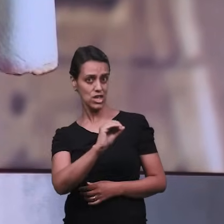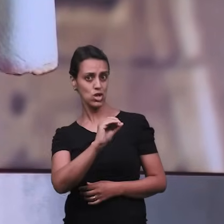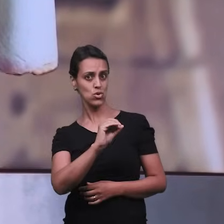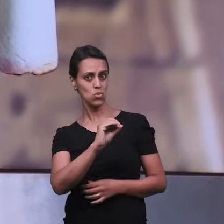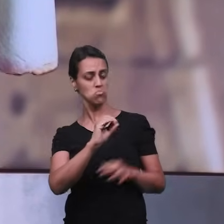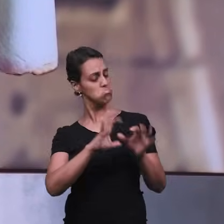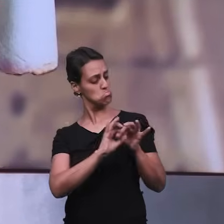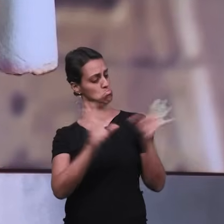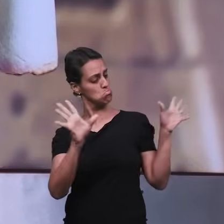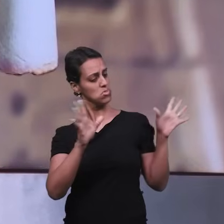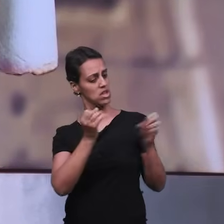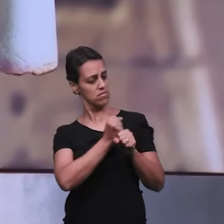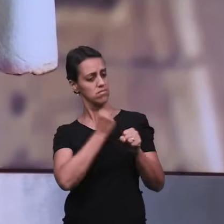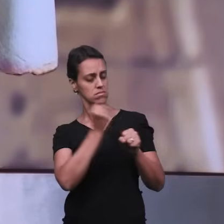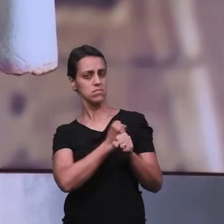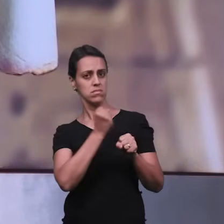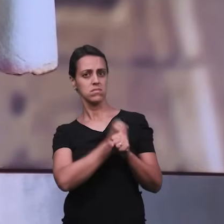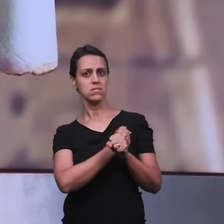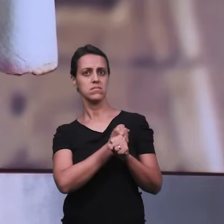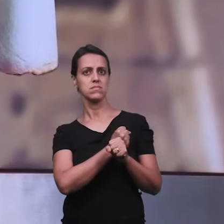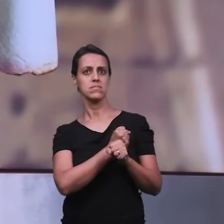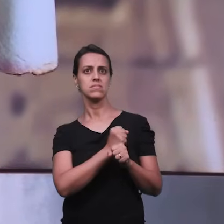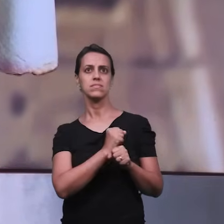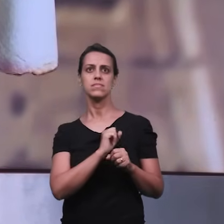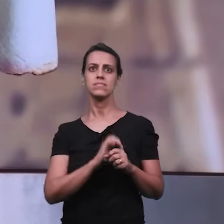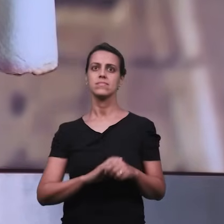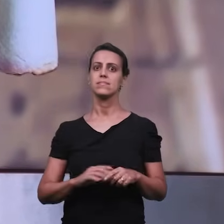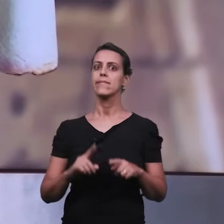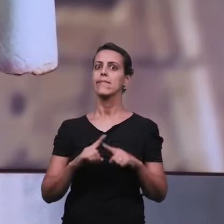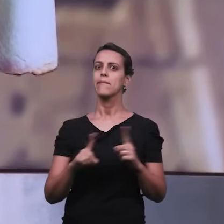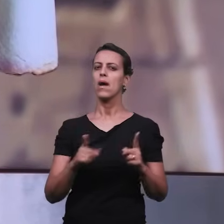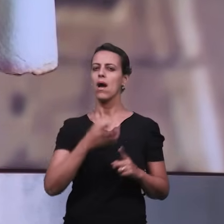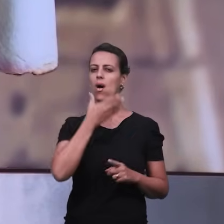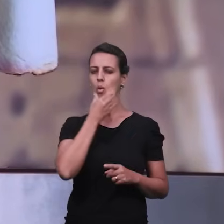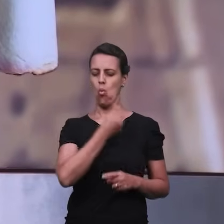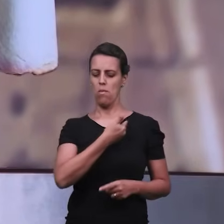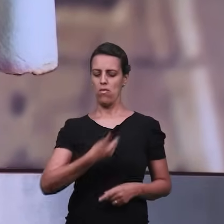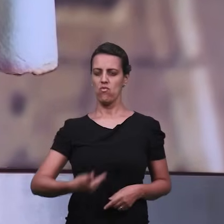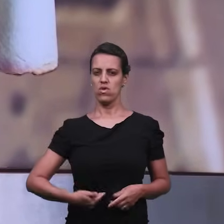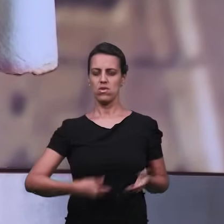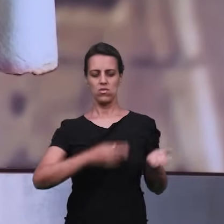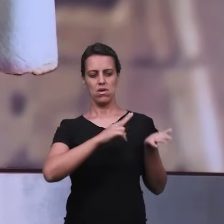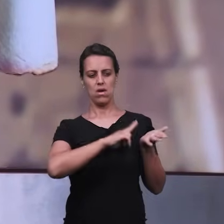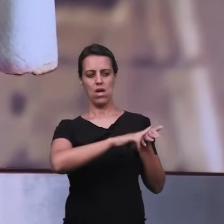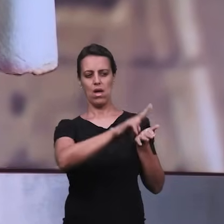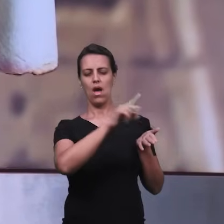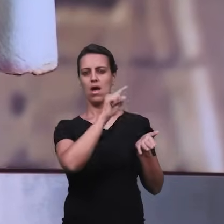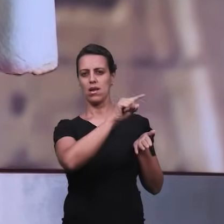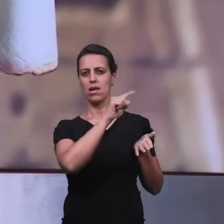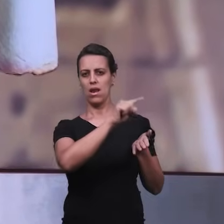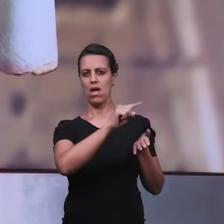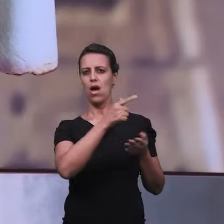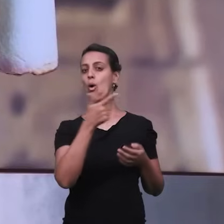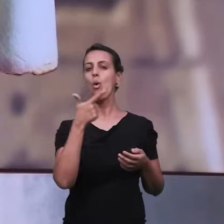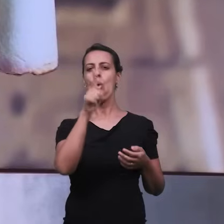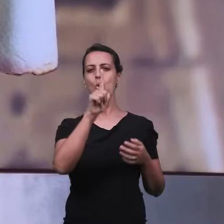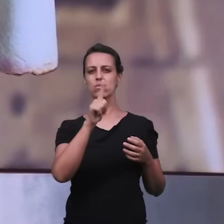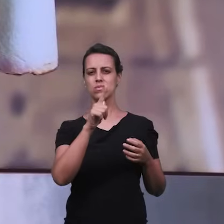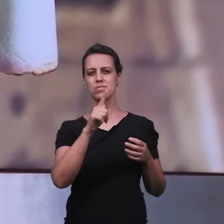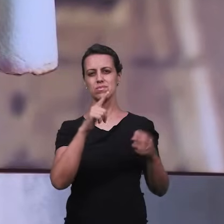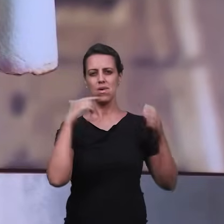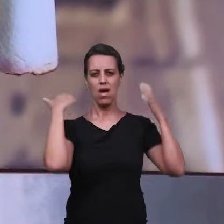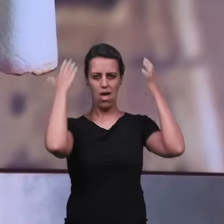lhes ordenado. Tatenai então enviou carta ao novo rei da Pérsia. Ciro já era